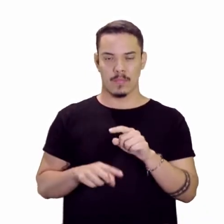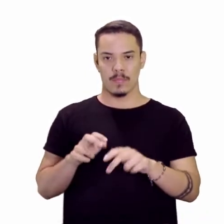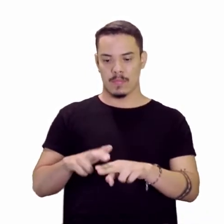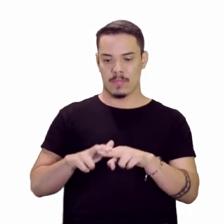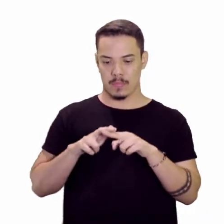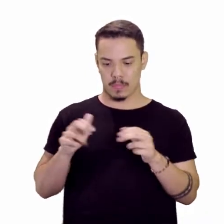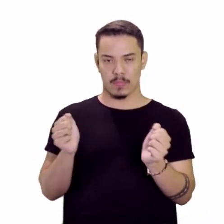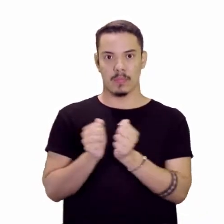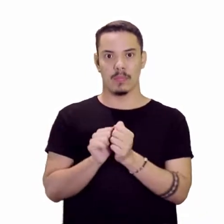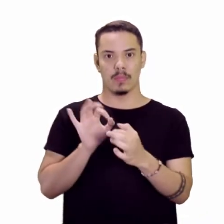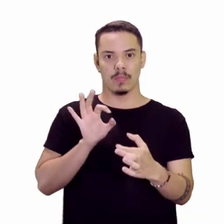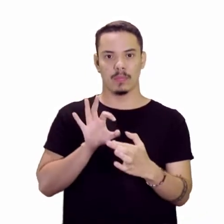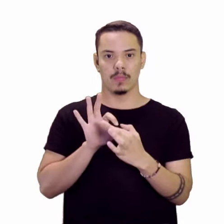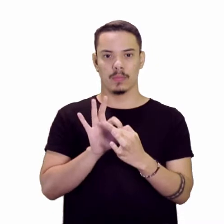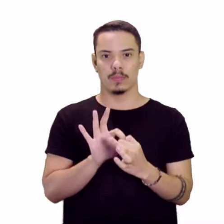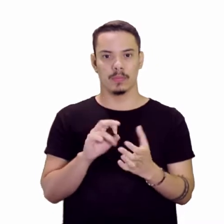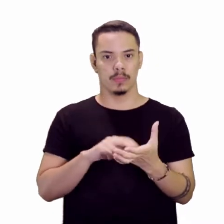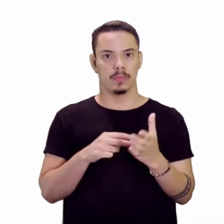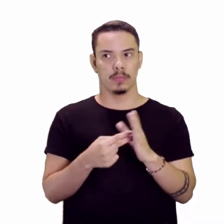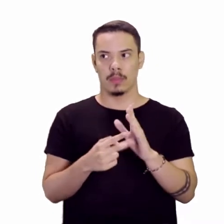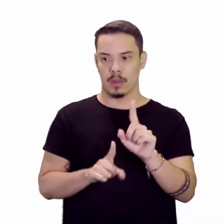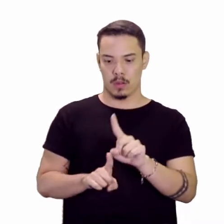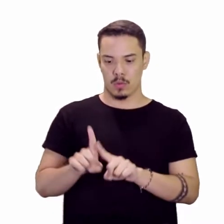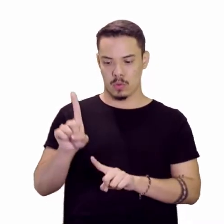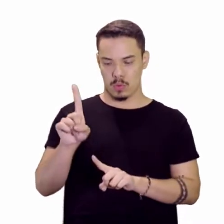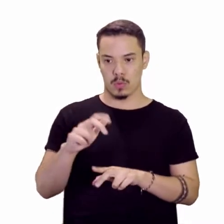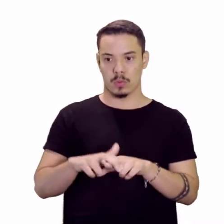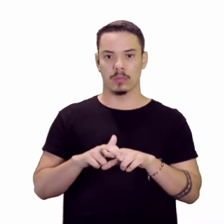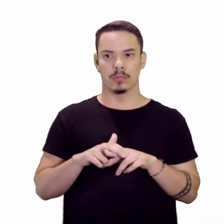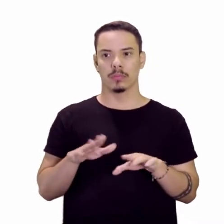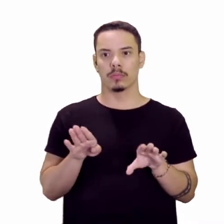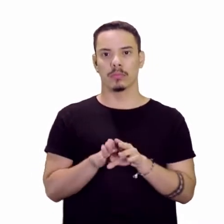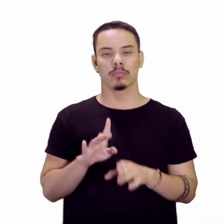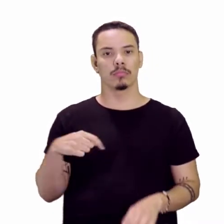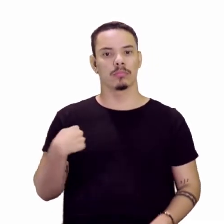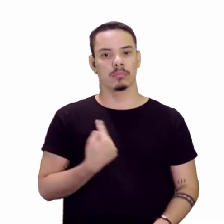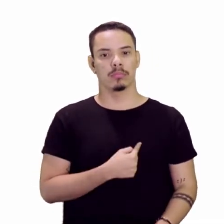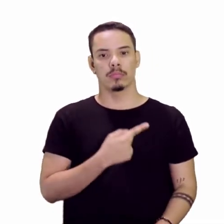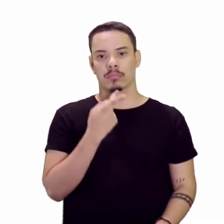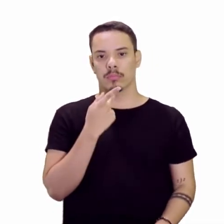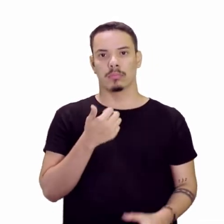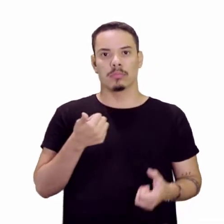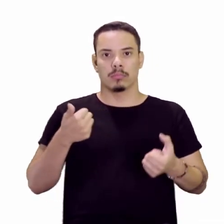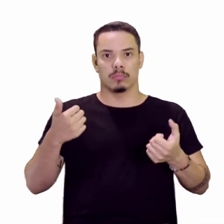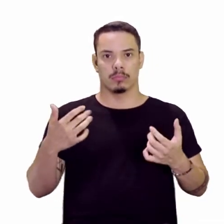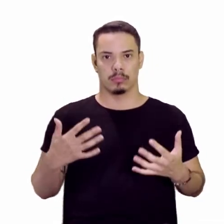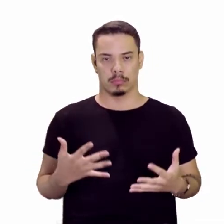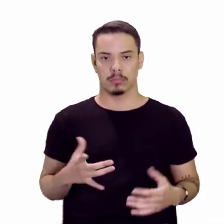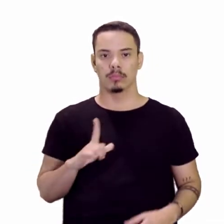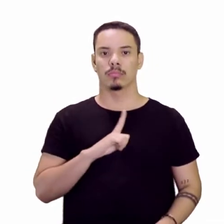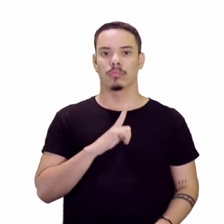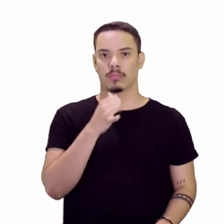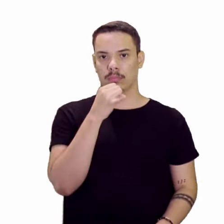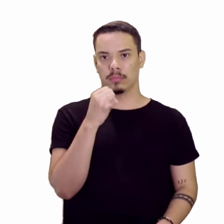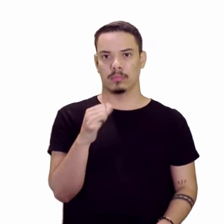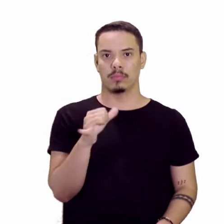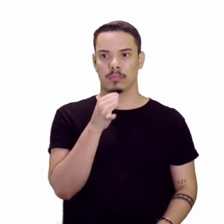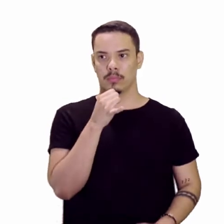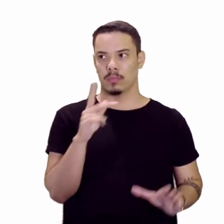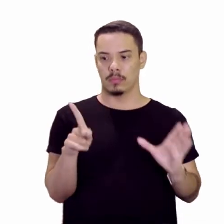está relacionado a uma certa altura. Então, a uma certa altura, a gente pode falar que o objeto ele tem energia